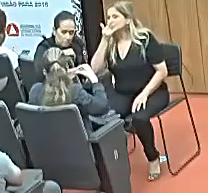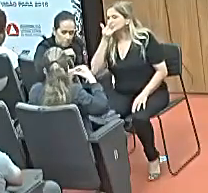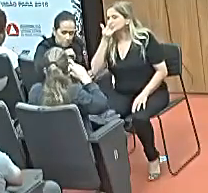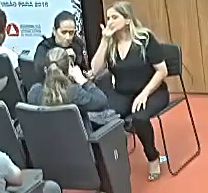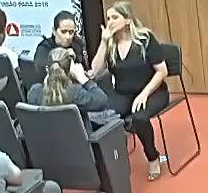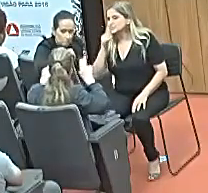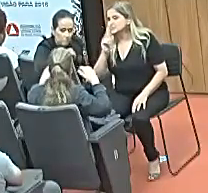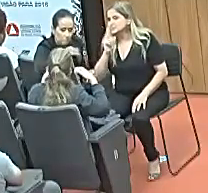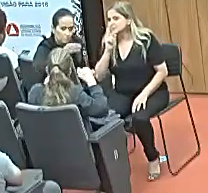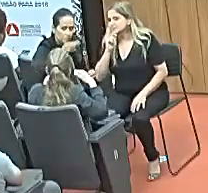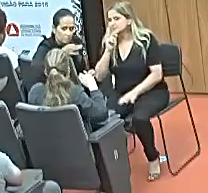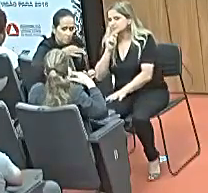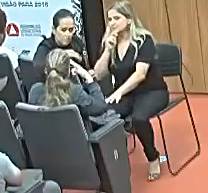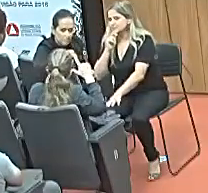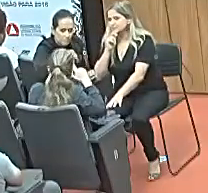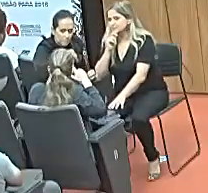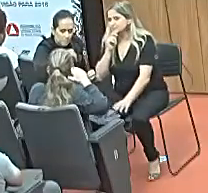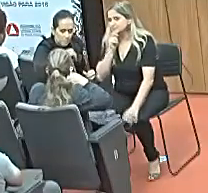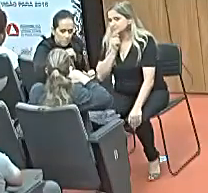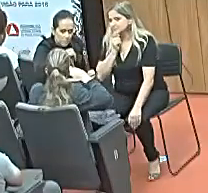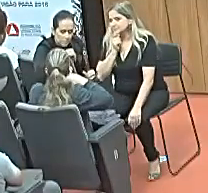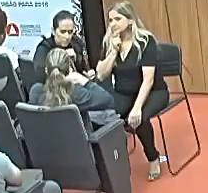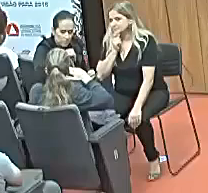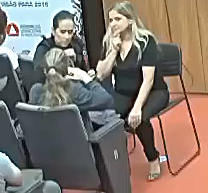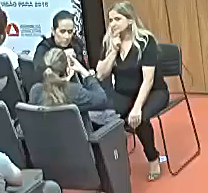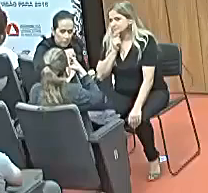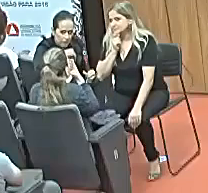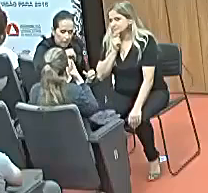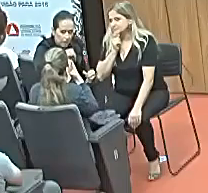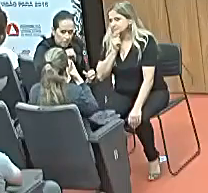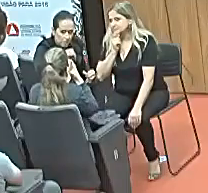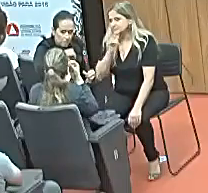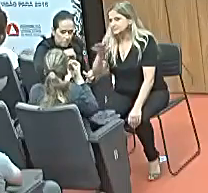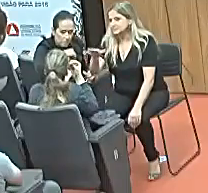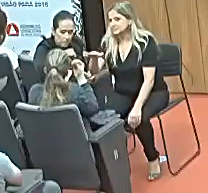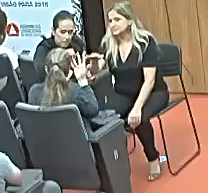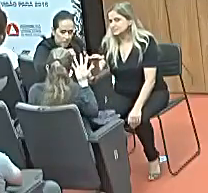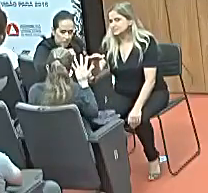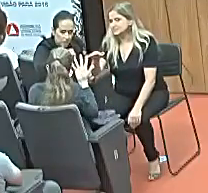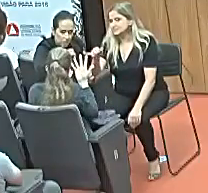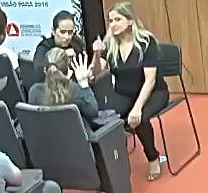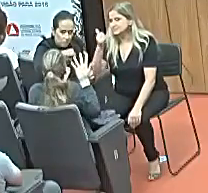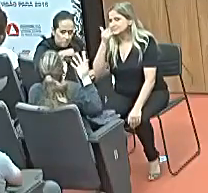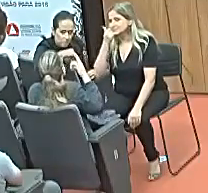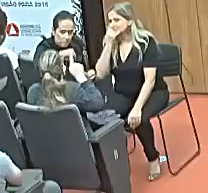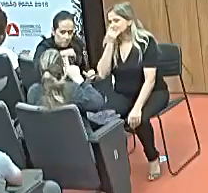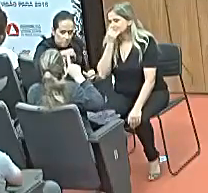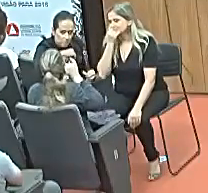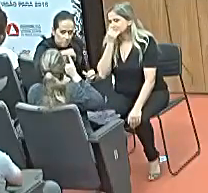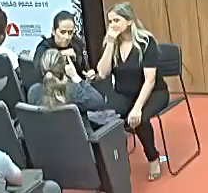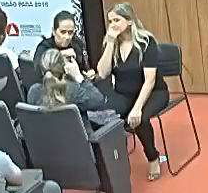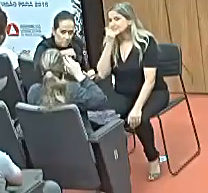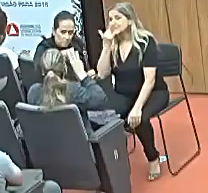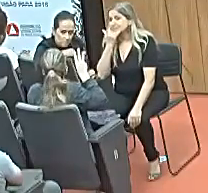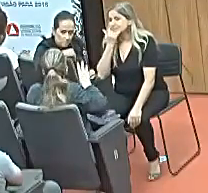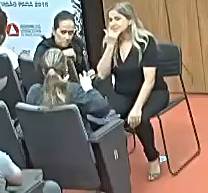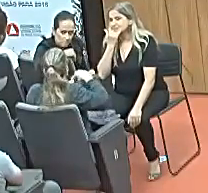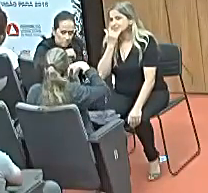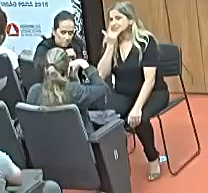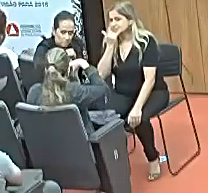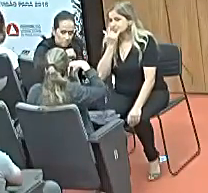brasil o único estado que não está locado este programa é minas